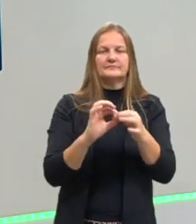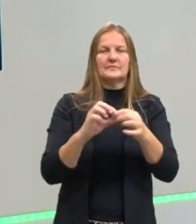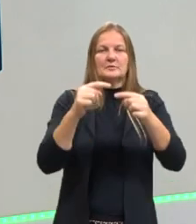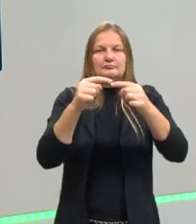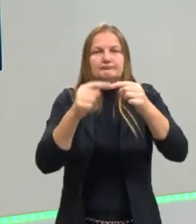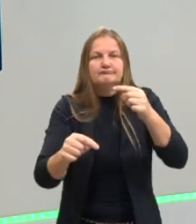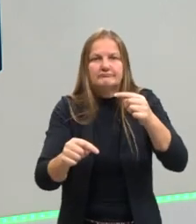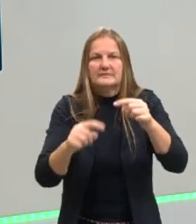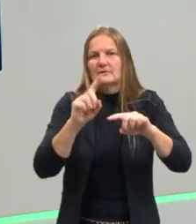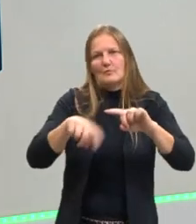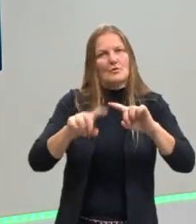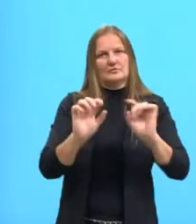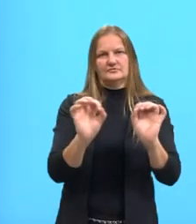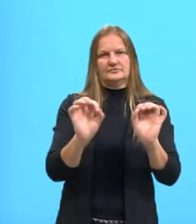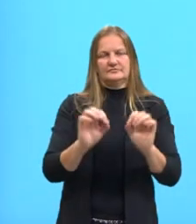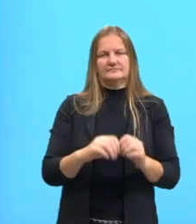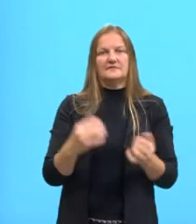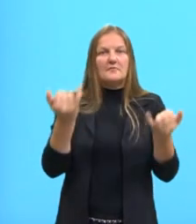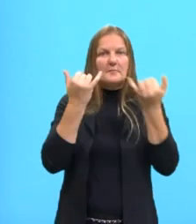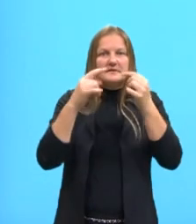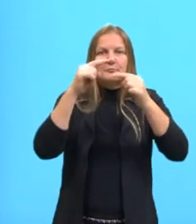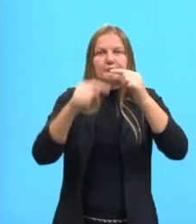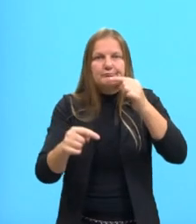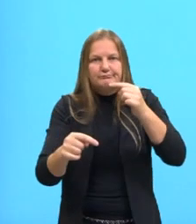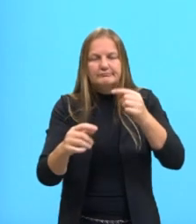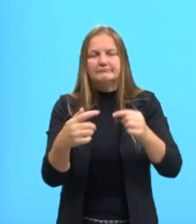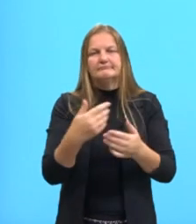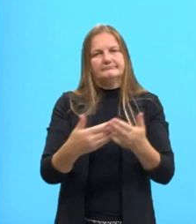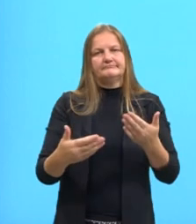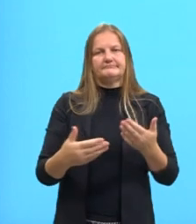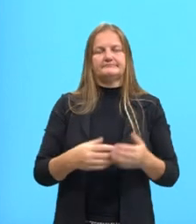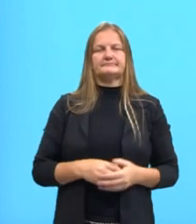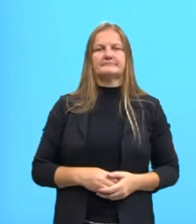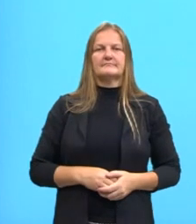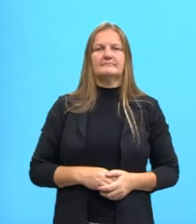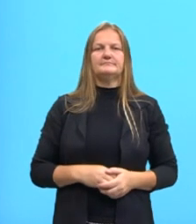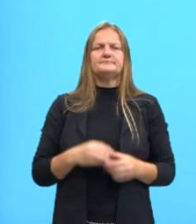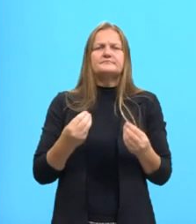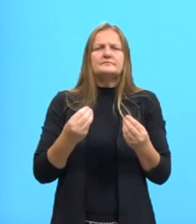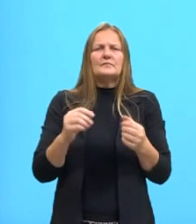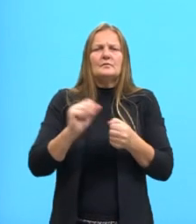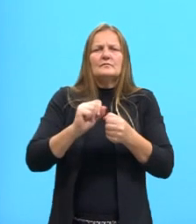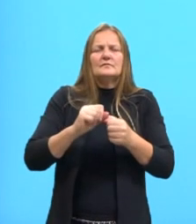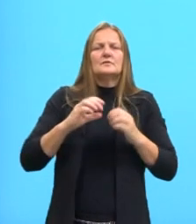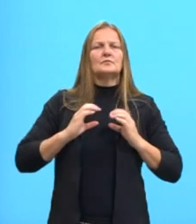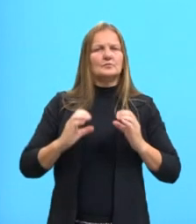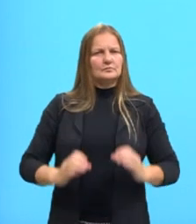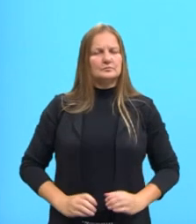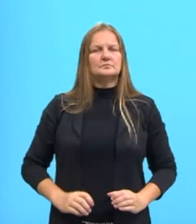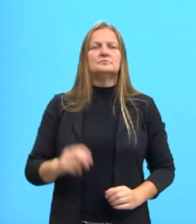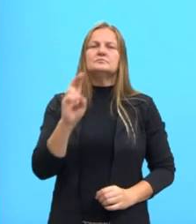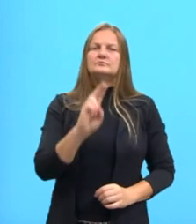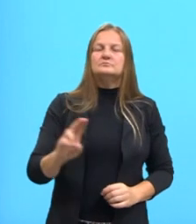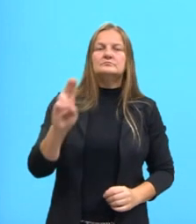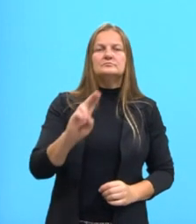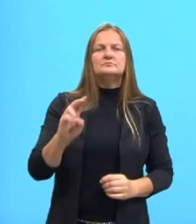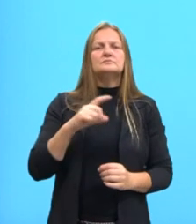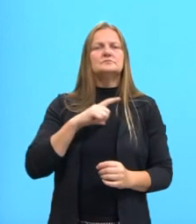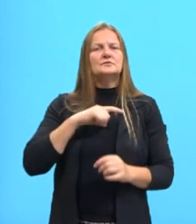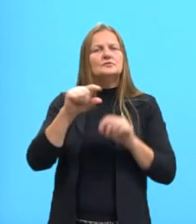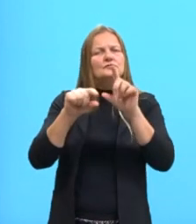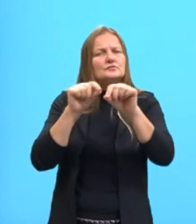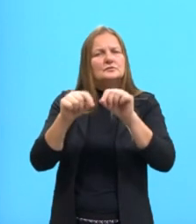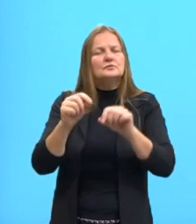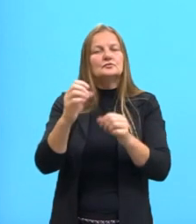fragmentação de bom né Então desse modo tal manipulação do comportamento de usuários pela